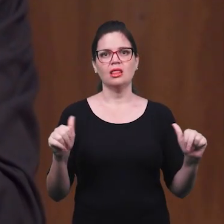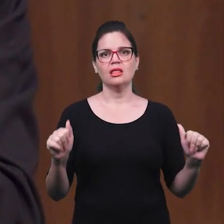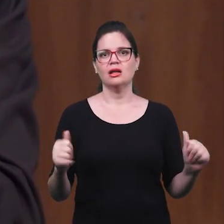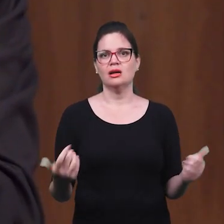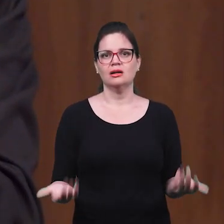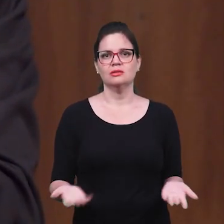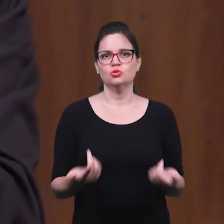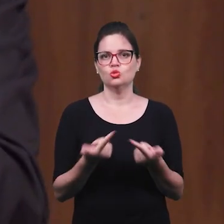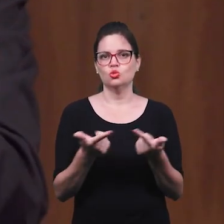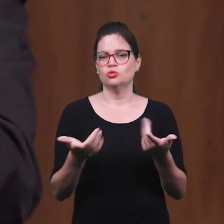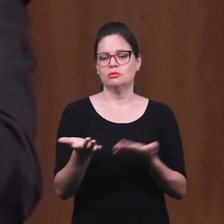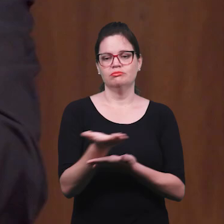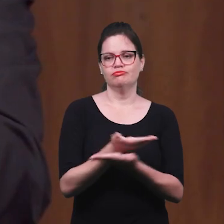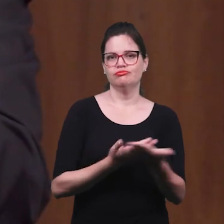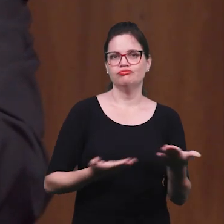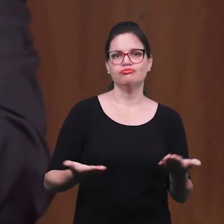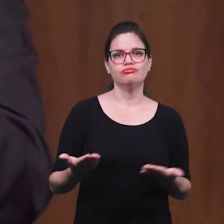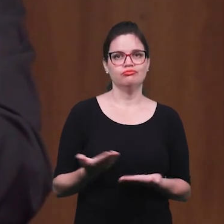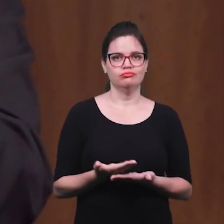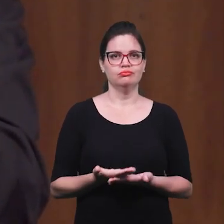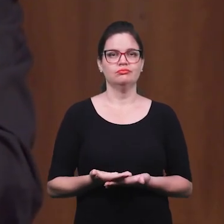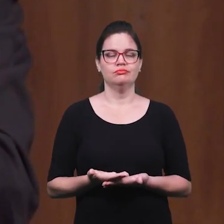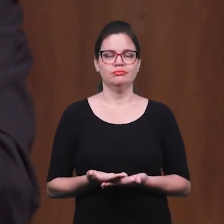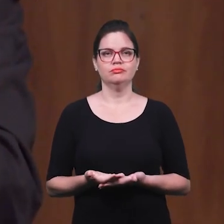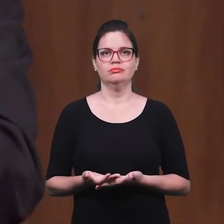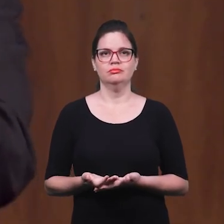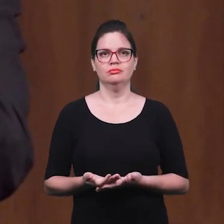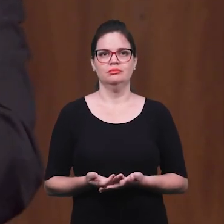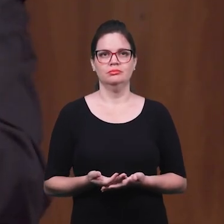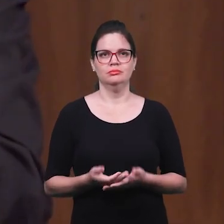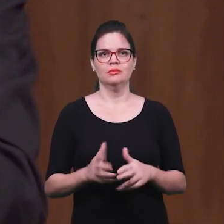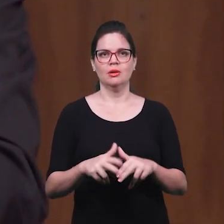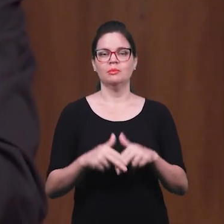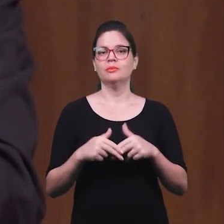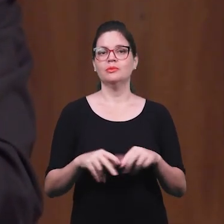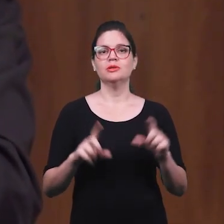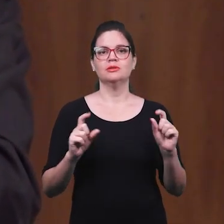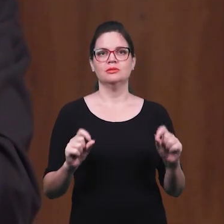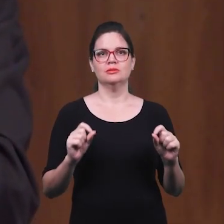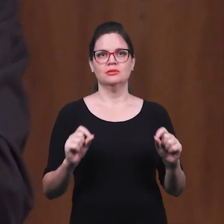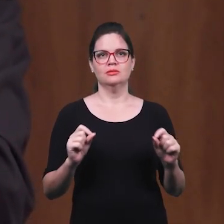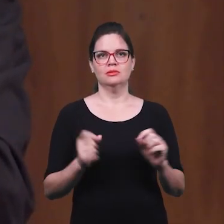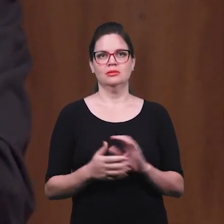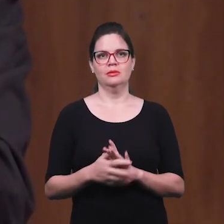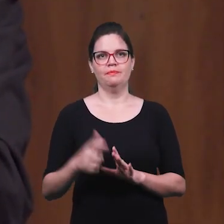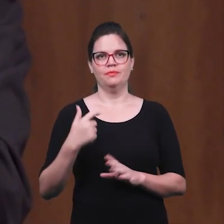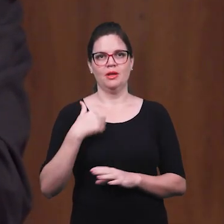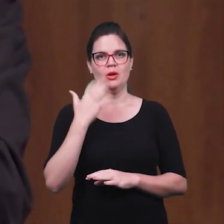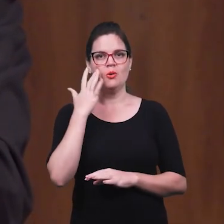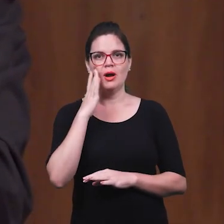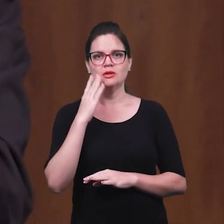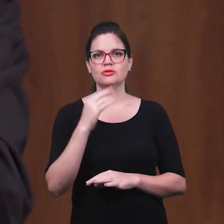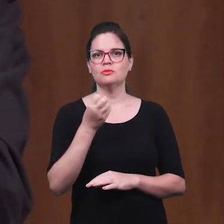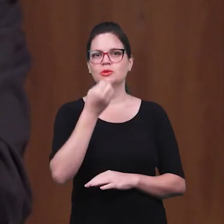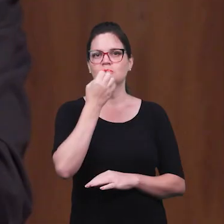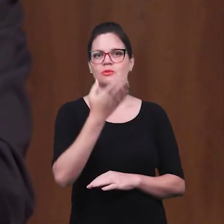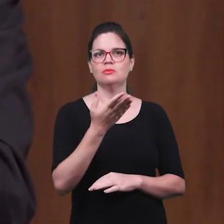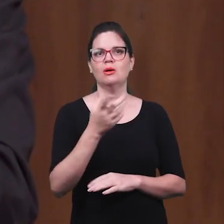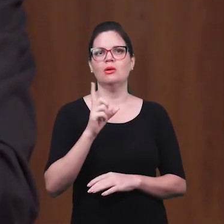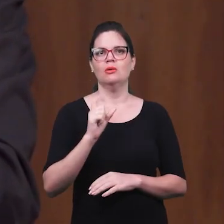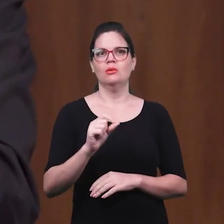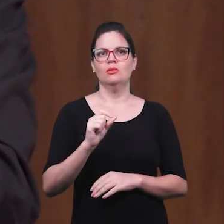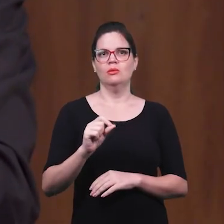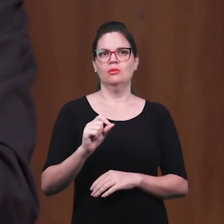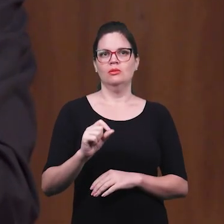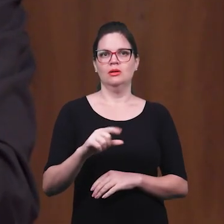isso que a mesa, e aí a mesa da casa, eu acho que é uma coisa muito simbólica que a gente tem que cuidar.